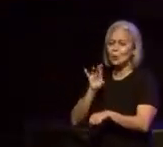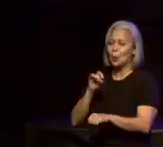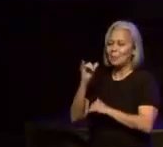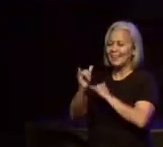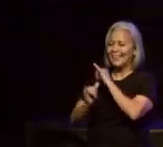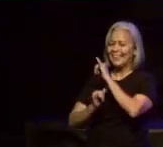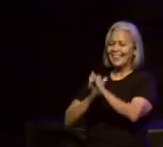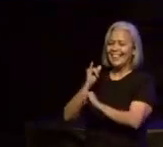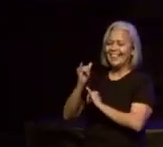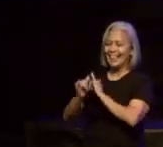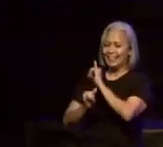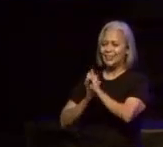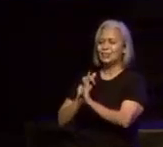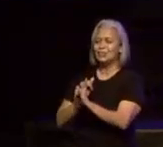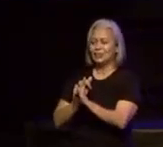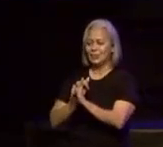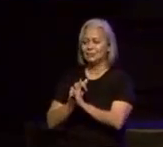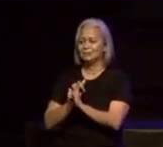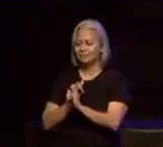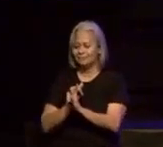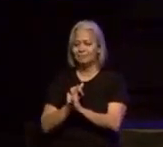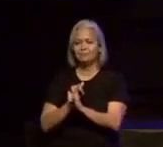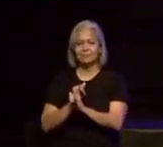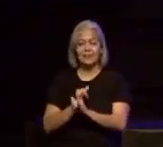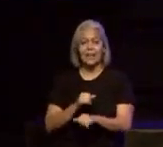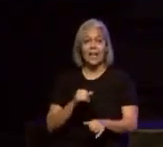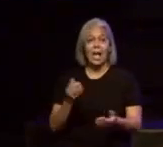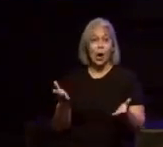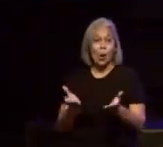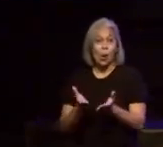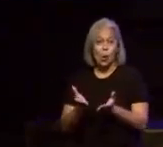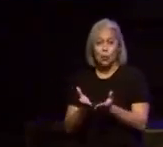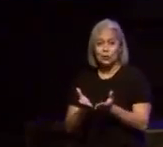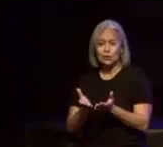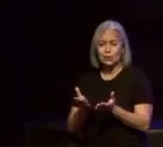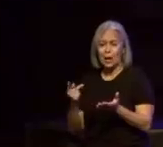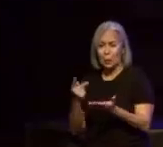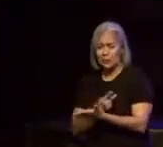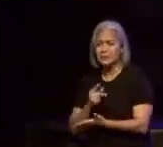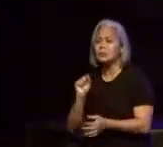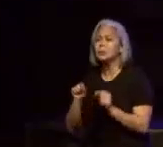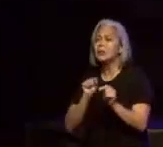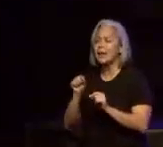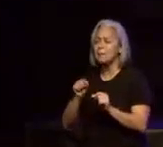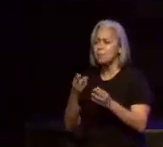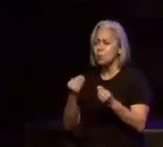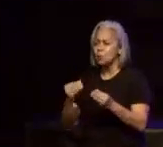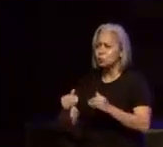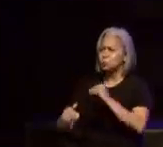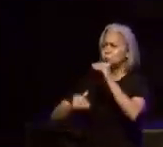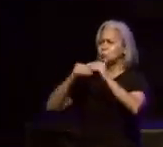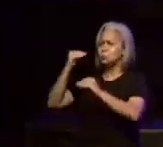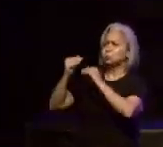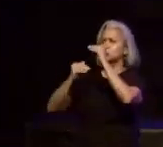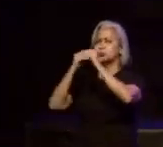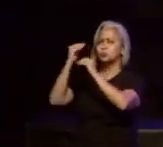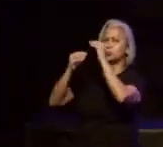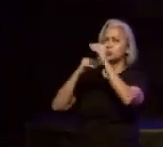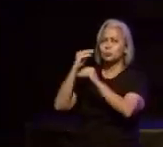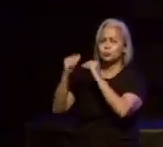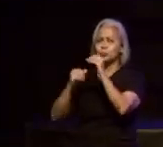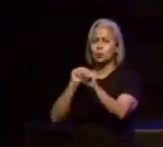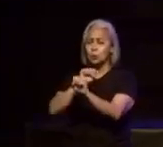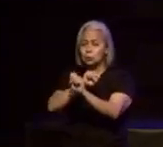século XX, e foi caracterizado principalmente pelos avanços, vários avanços na nossa sociedade, principalmente por